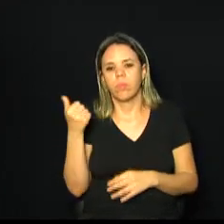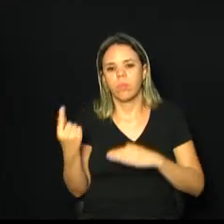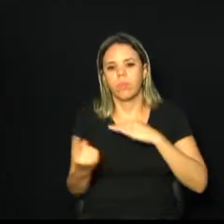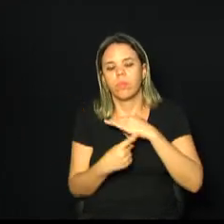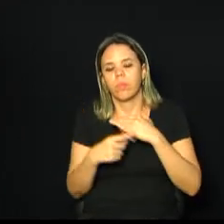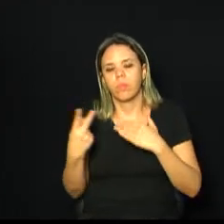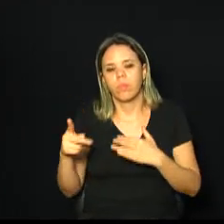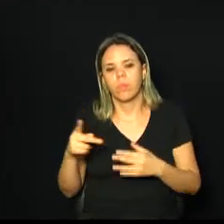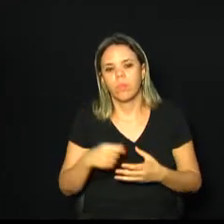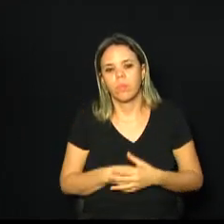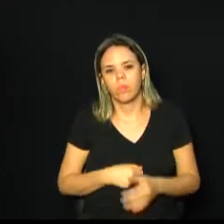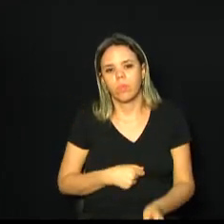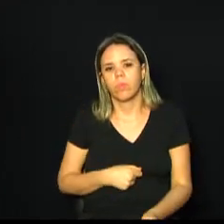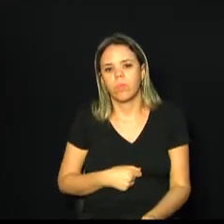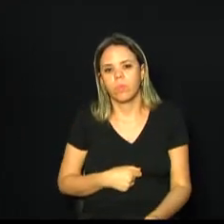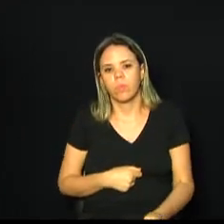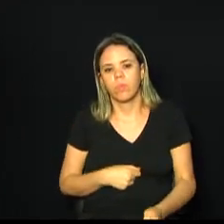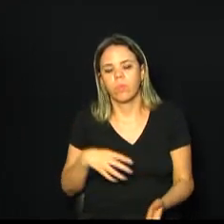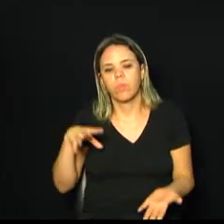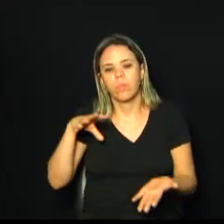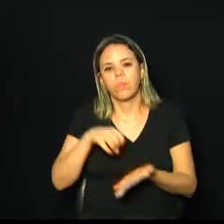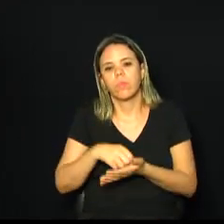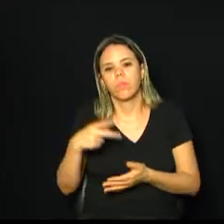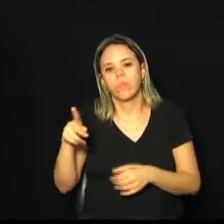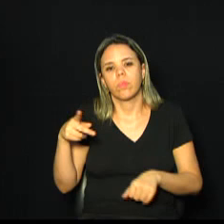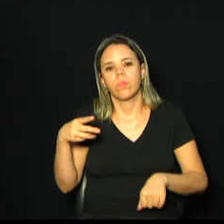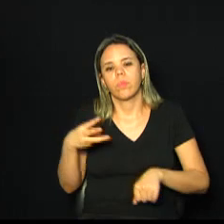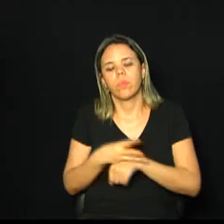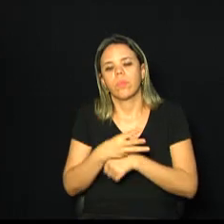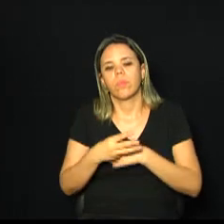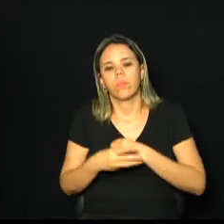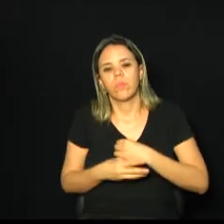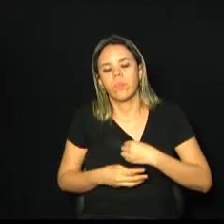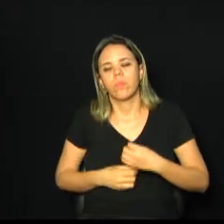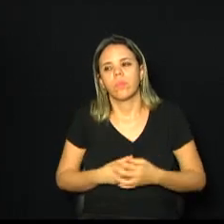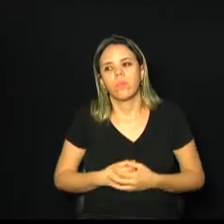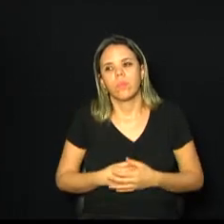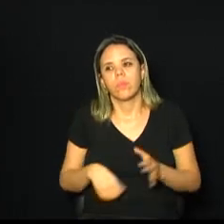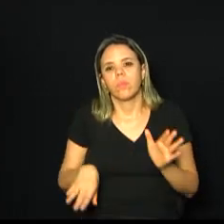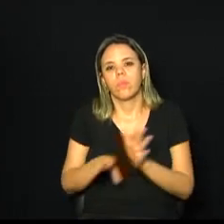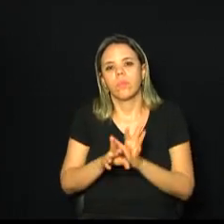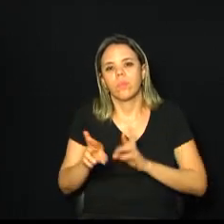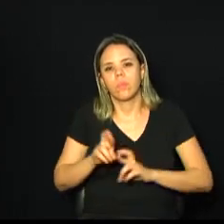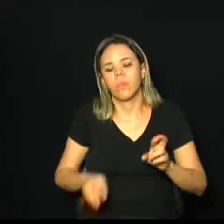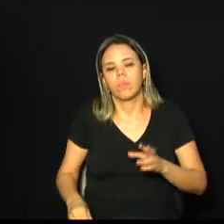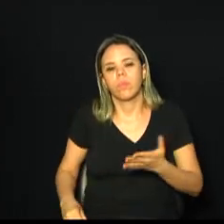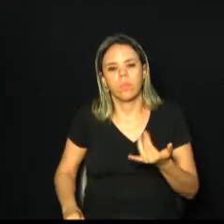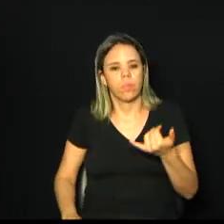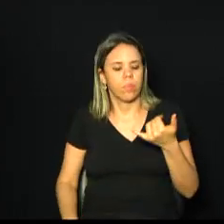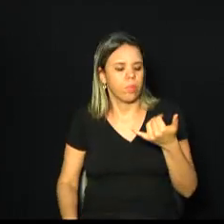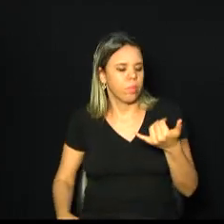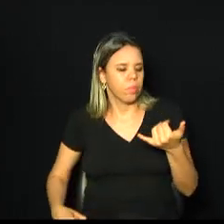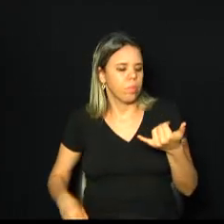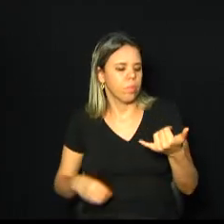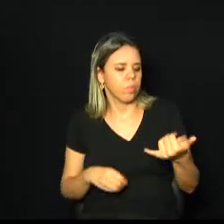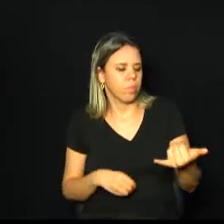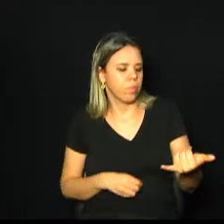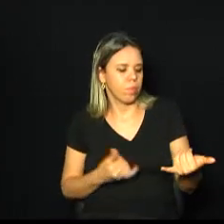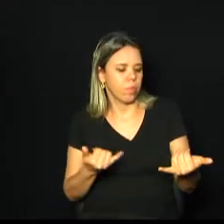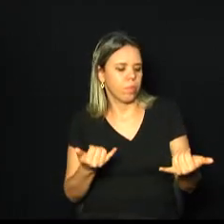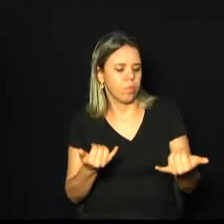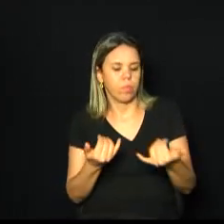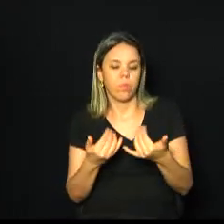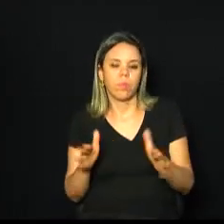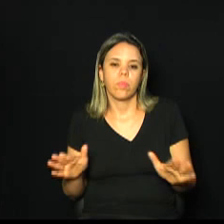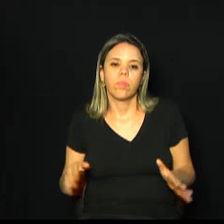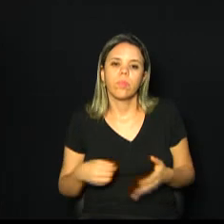dele estão no cadastro dele do WhatsApp. E chega um fiscal lá e pega esse WhatsApp em cima da mesa, aberto.